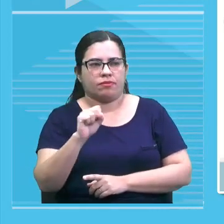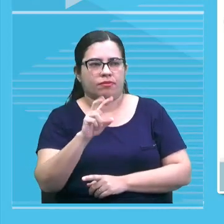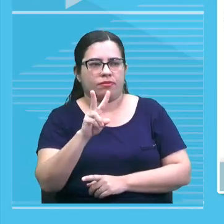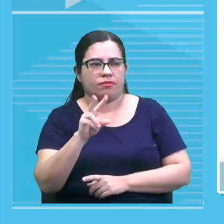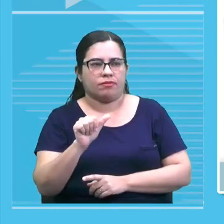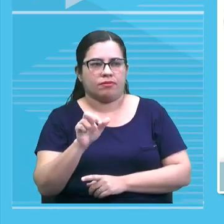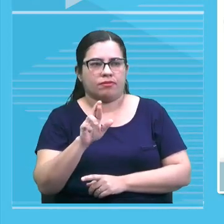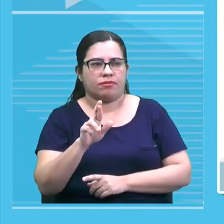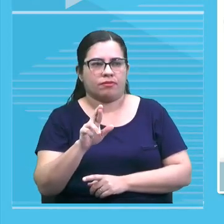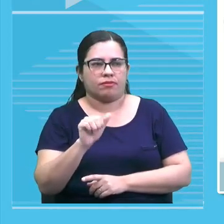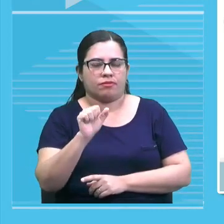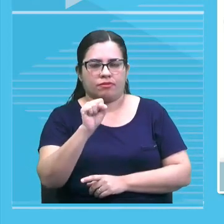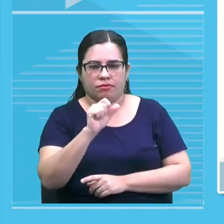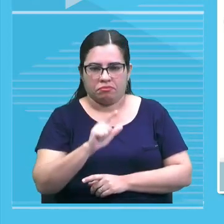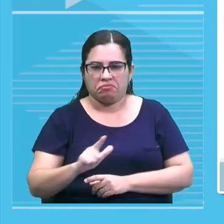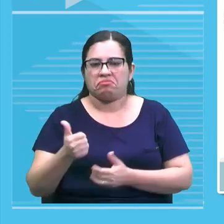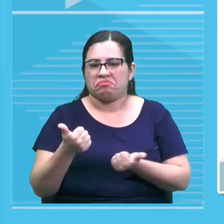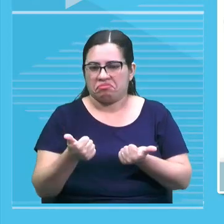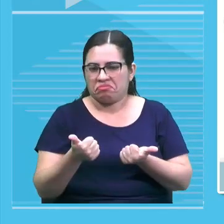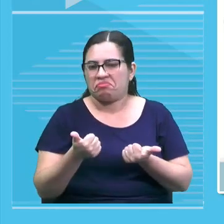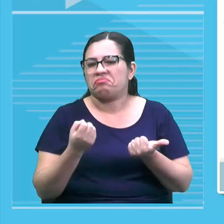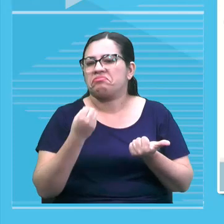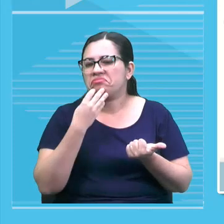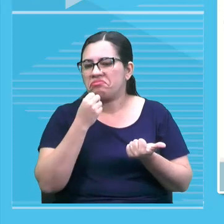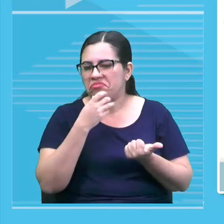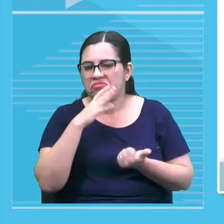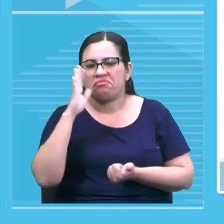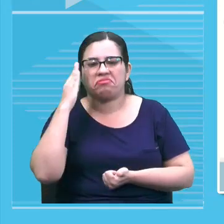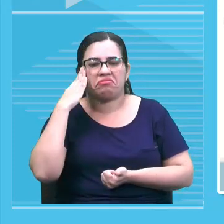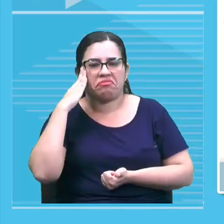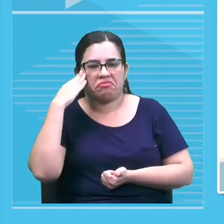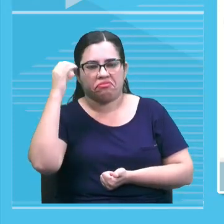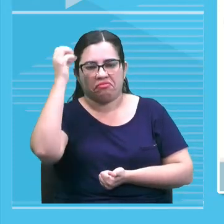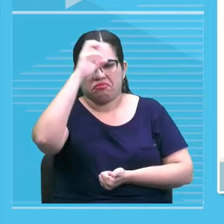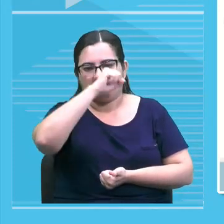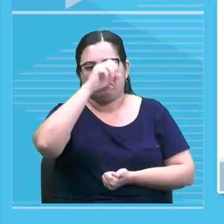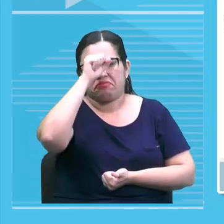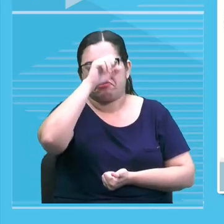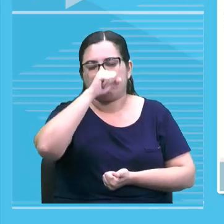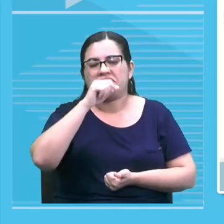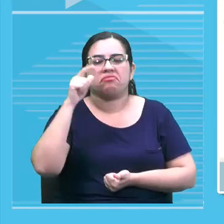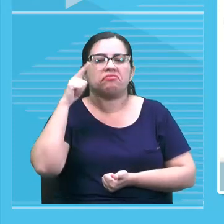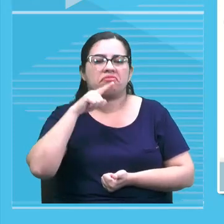tá captando aí exatamente